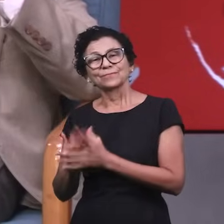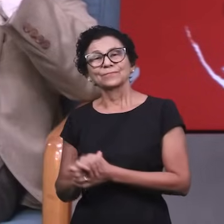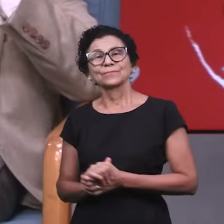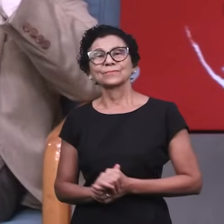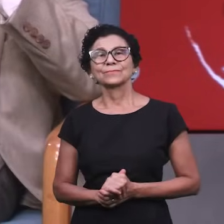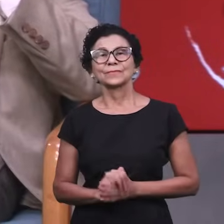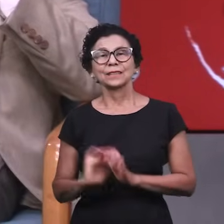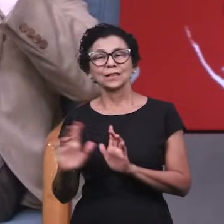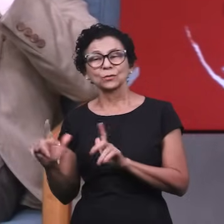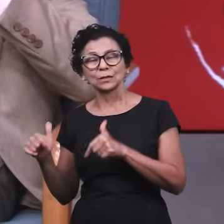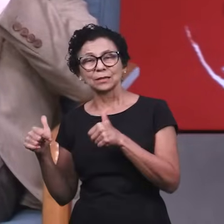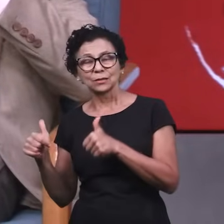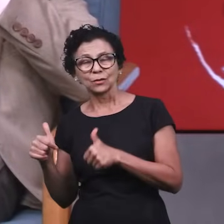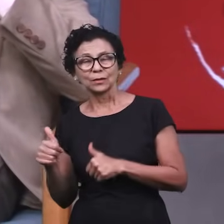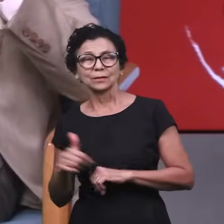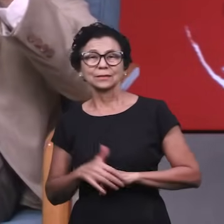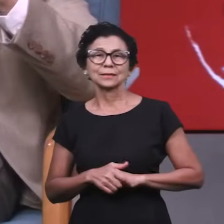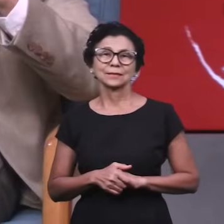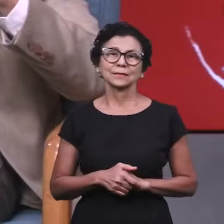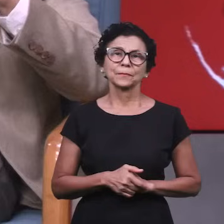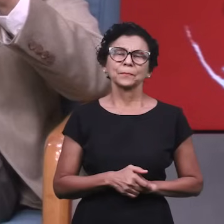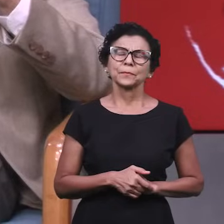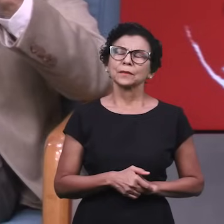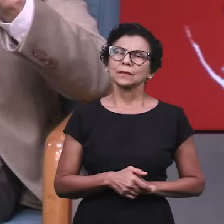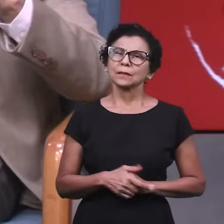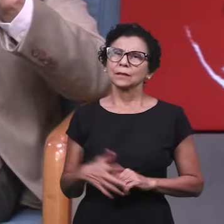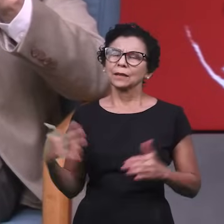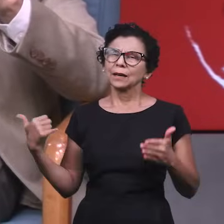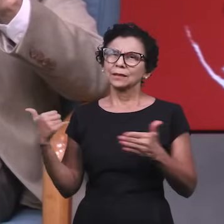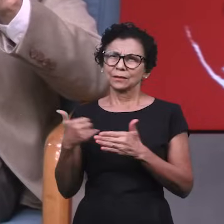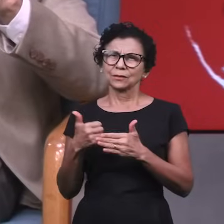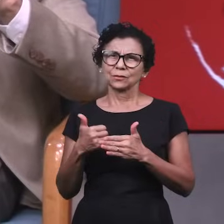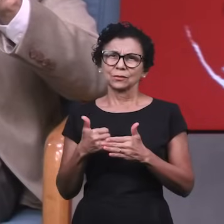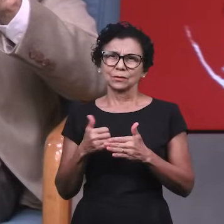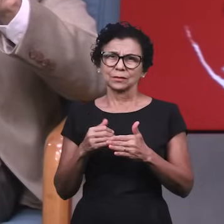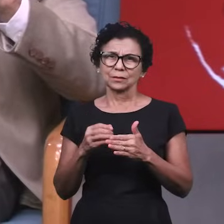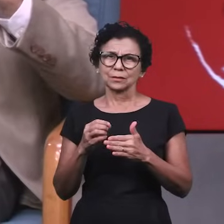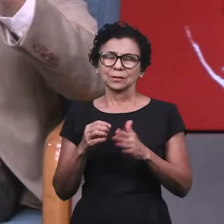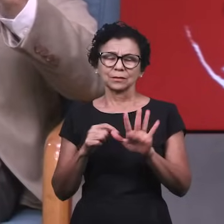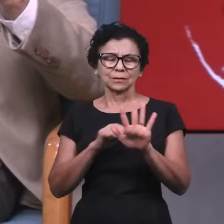Então, os cinco ministérios existem ainda hoje? Existem.